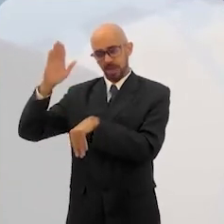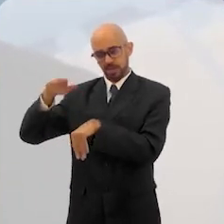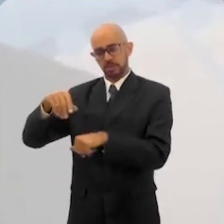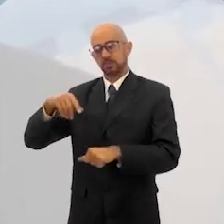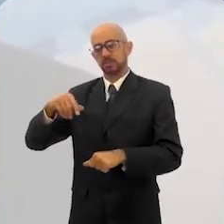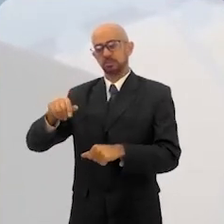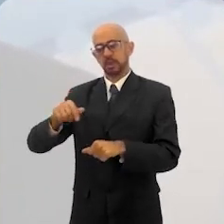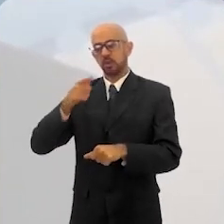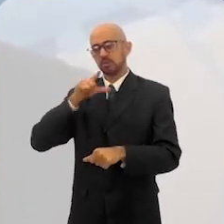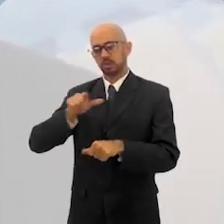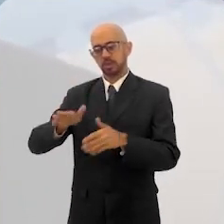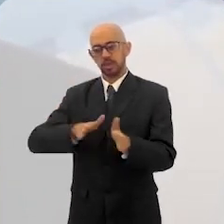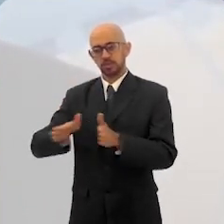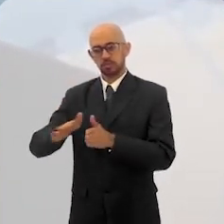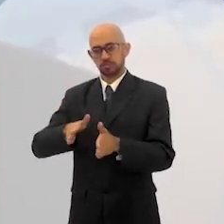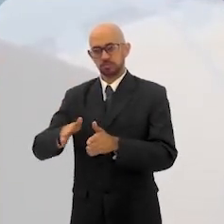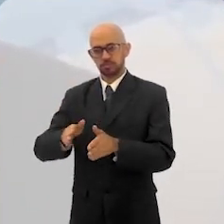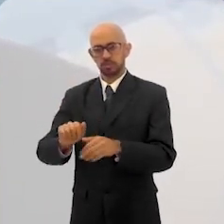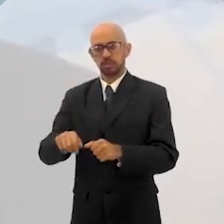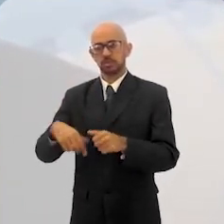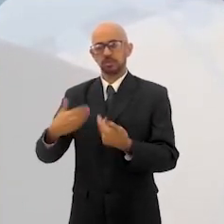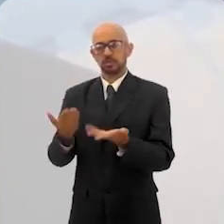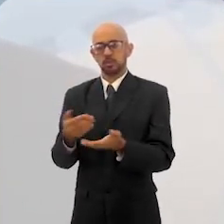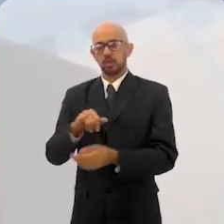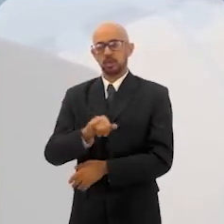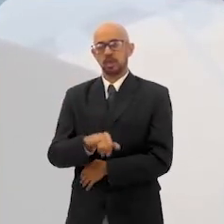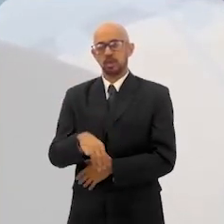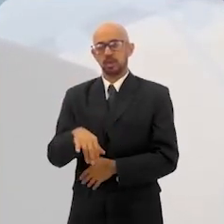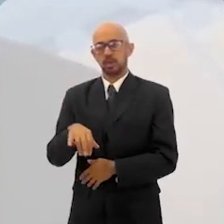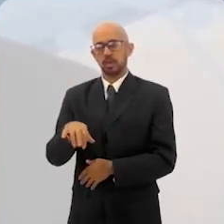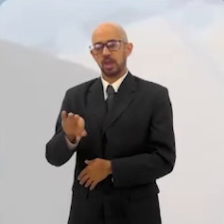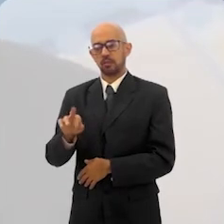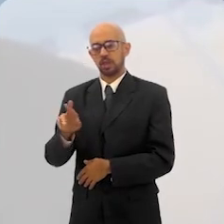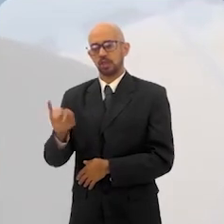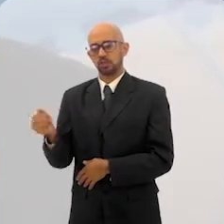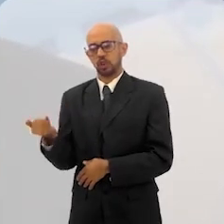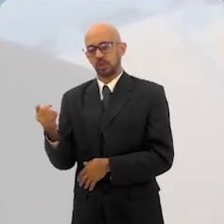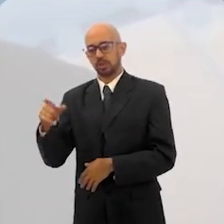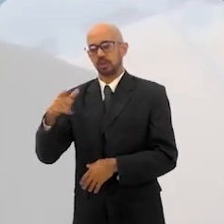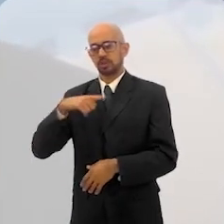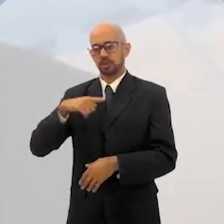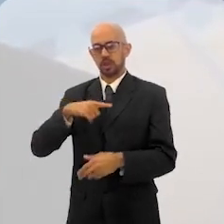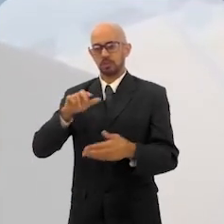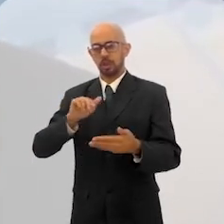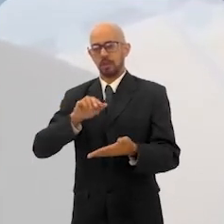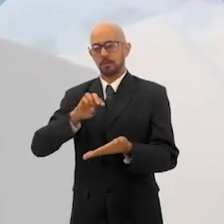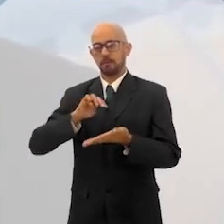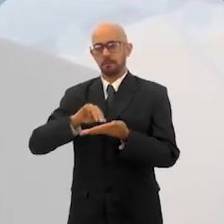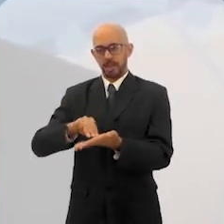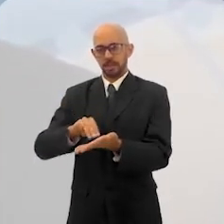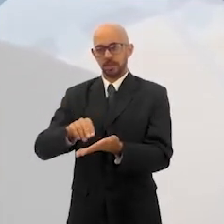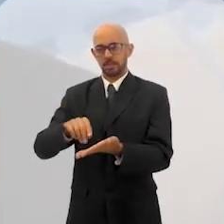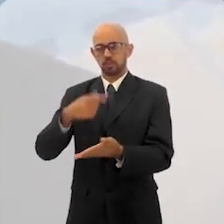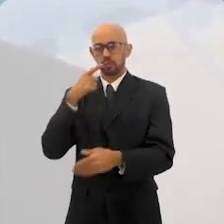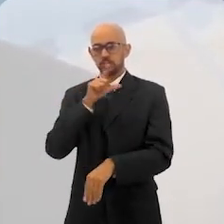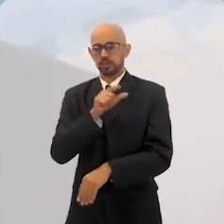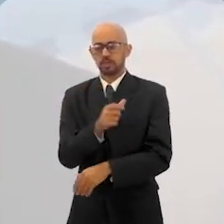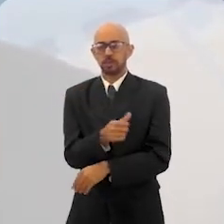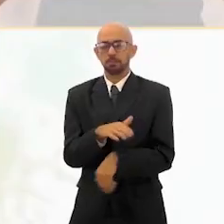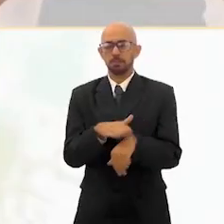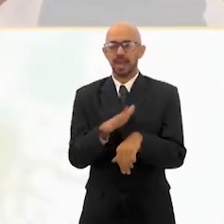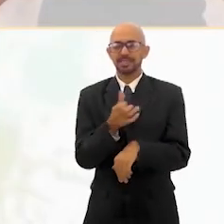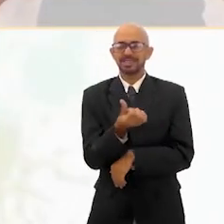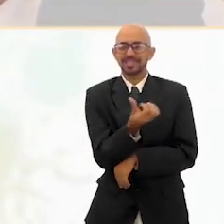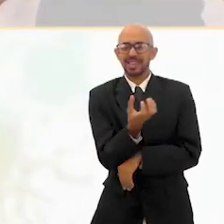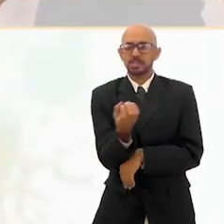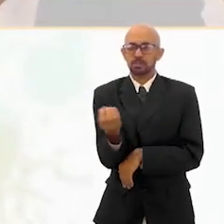acesso às nossas instituições. Então, no Instituto Federal do Rio de Janeiro, a gente tem uma meta de aumentar o número de alunos para mais 6 mil, chegando a 23 mil estudantes